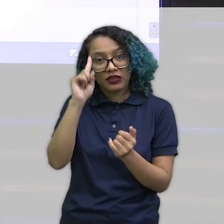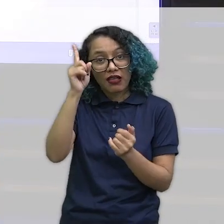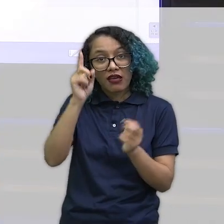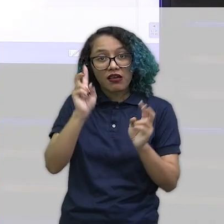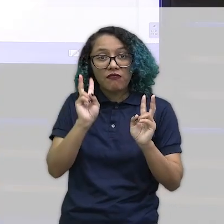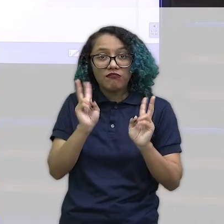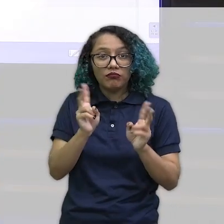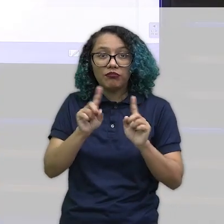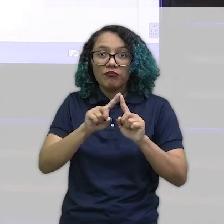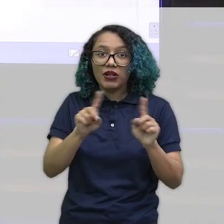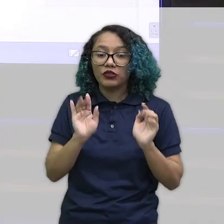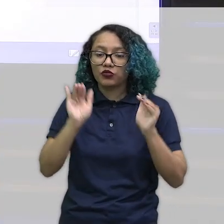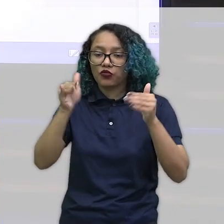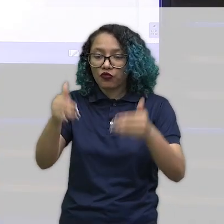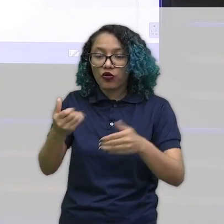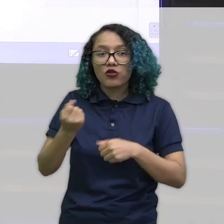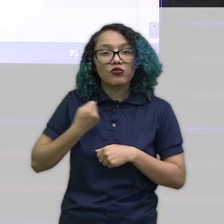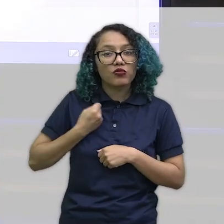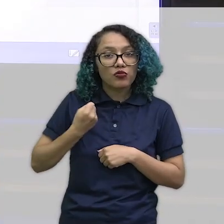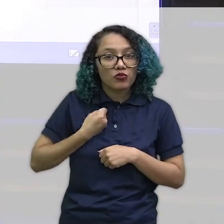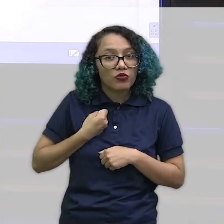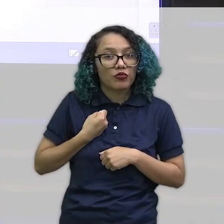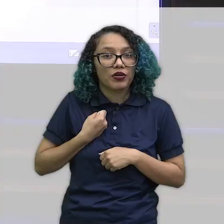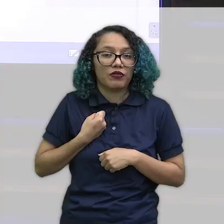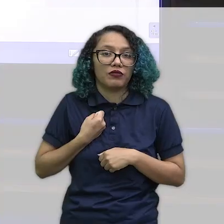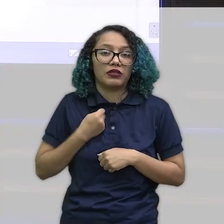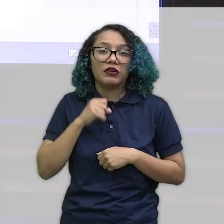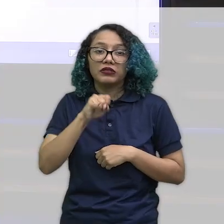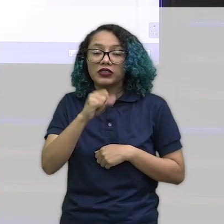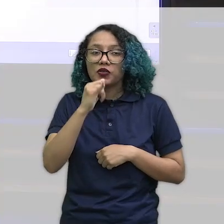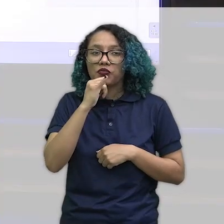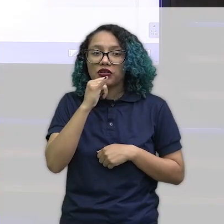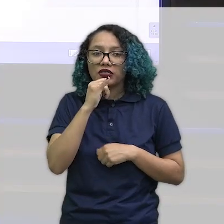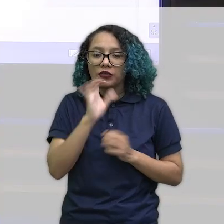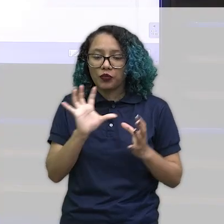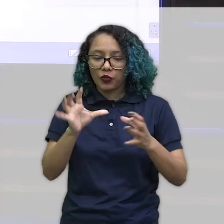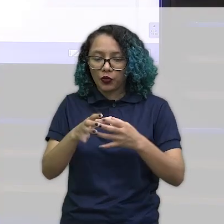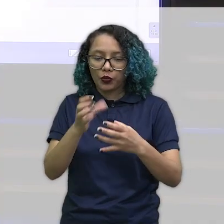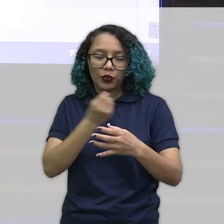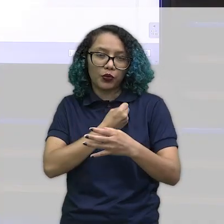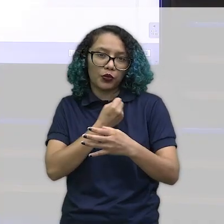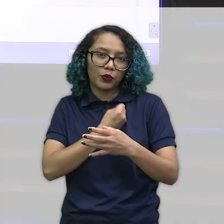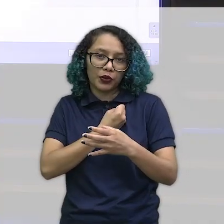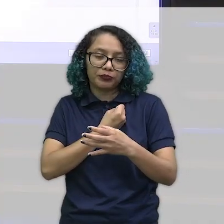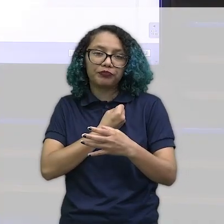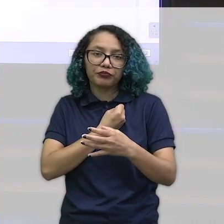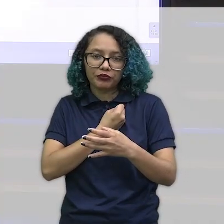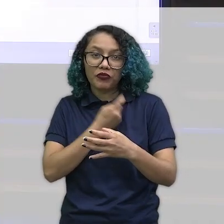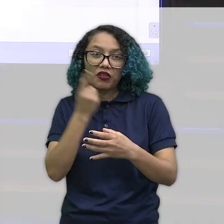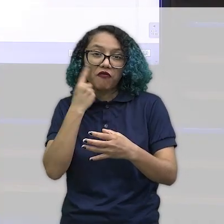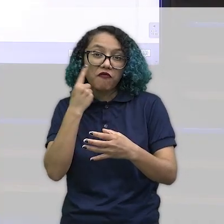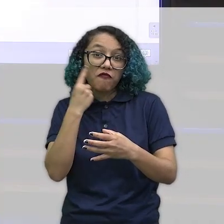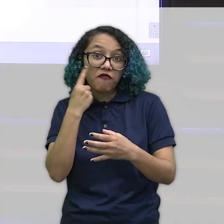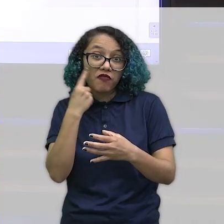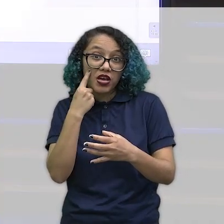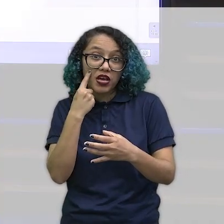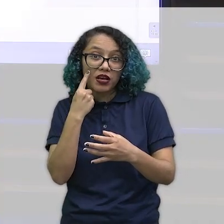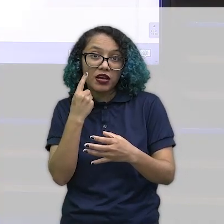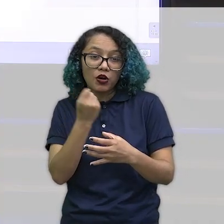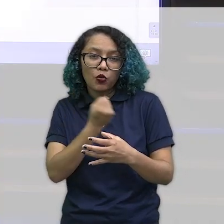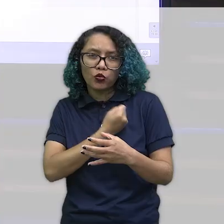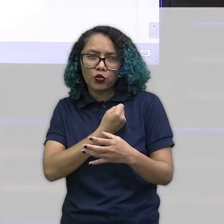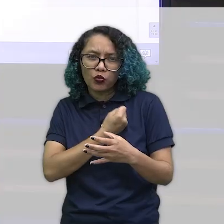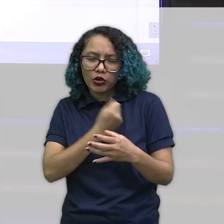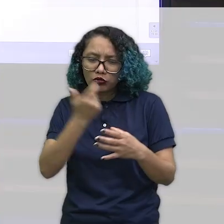com valores numéricos. Então, quando você tiver um conjunto de valores numéricos, basta você verificar